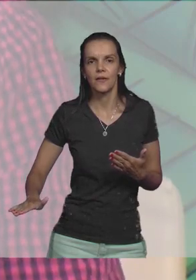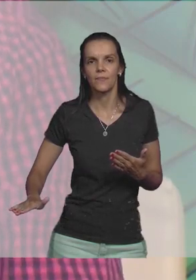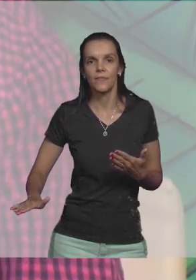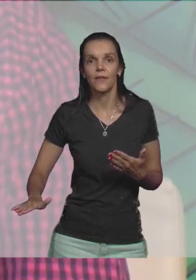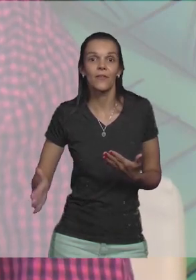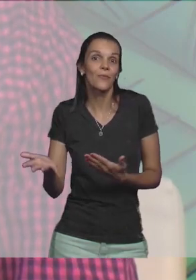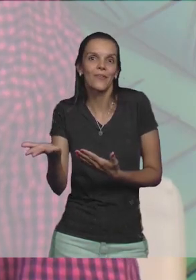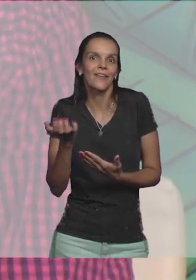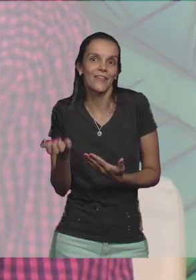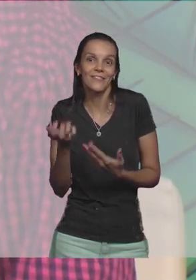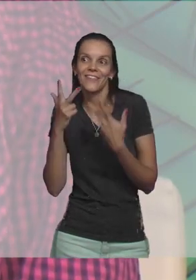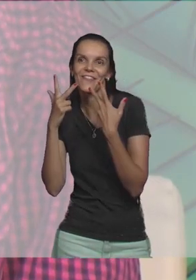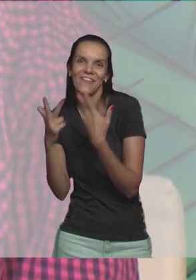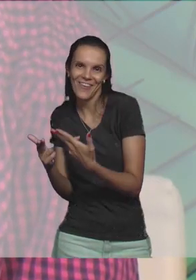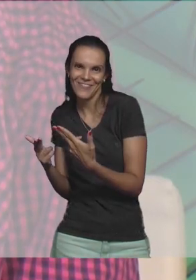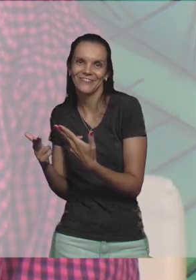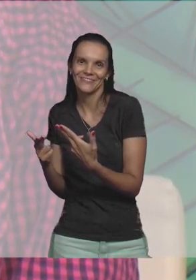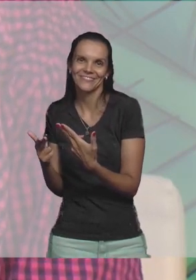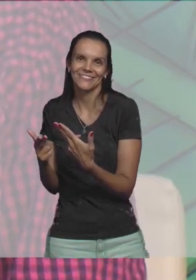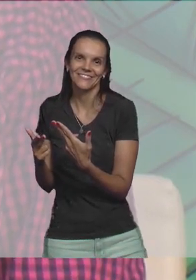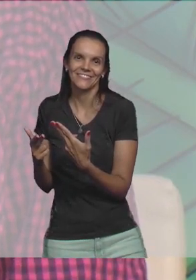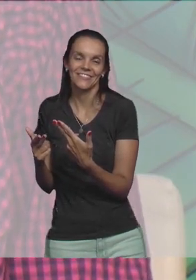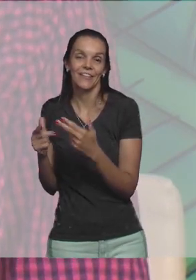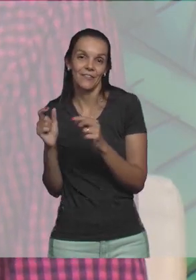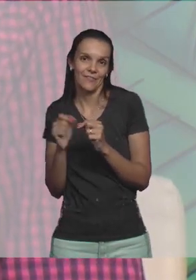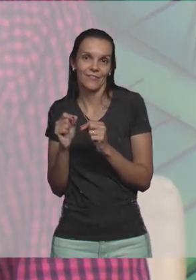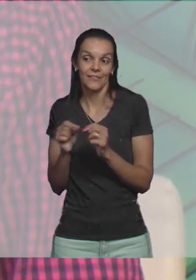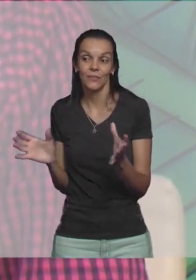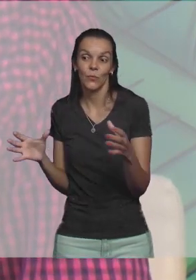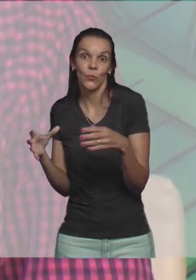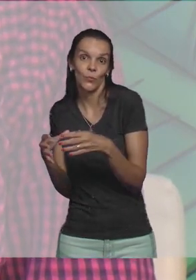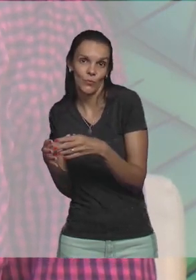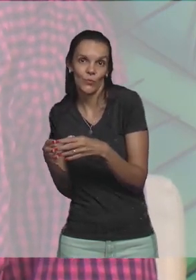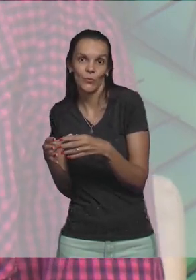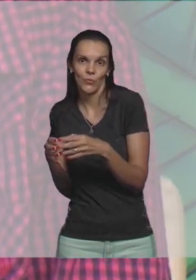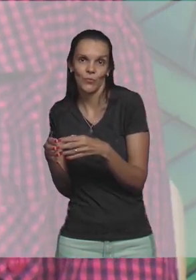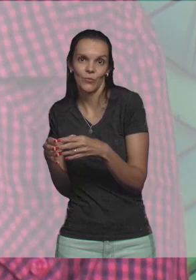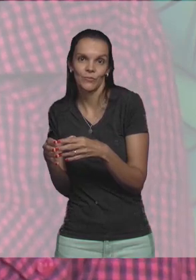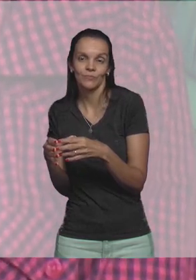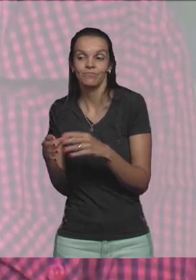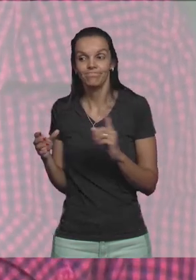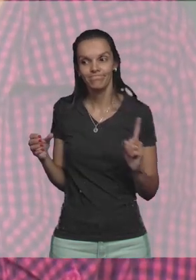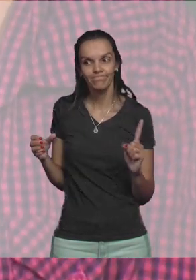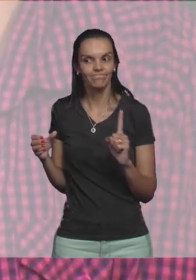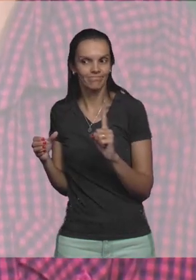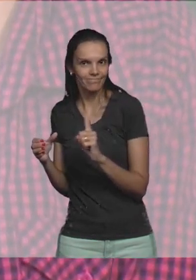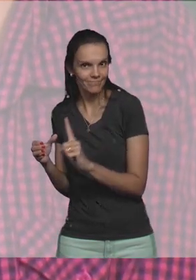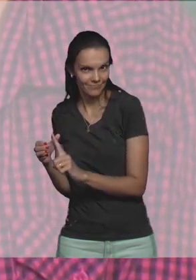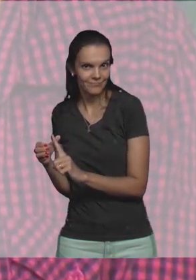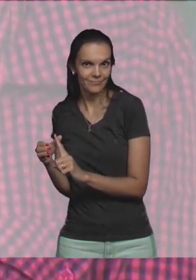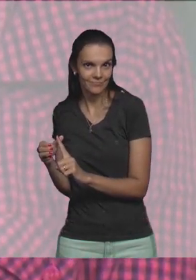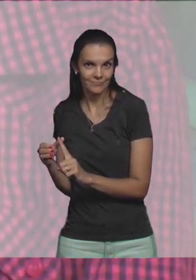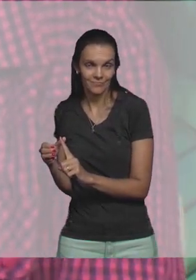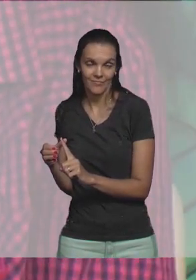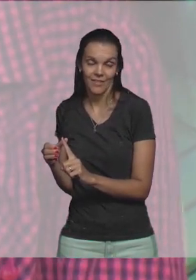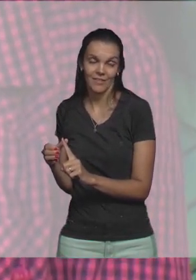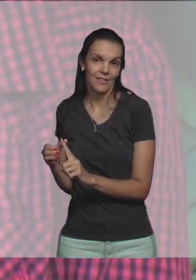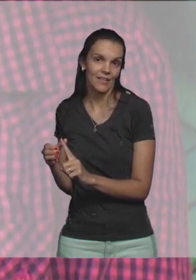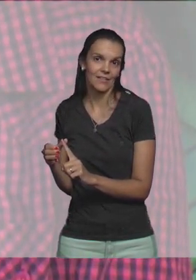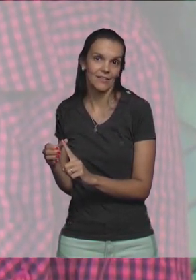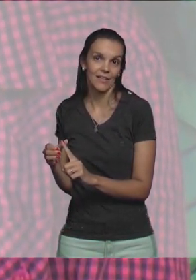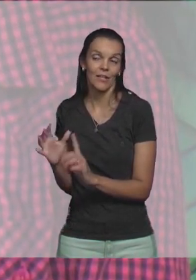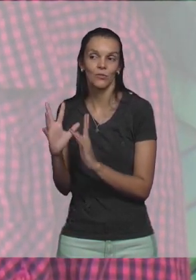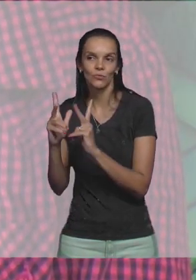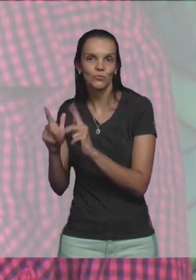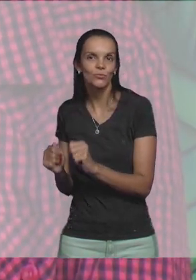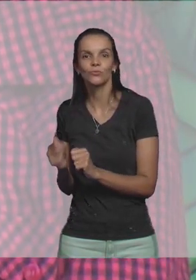tu quer pertencer. Todo mundo quer, né? Todo mundo quer fazer parte do grupo. E para fazer parte do grupo, então, tu vai estar sujeitado a todas as